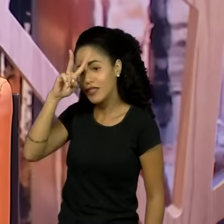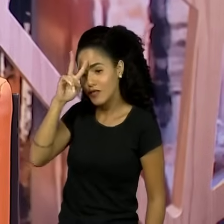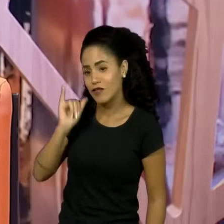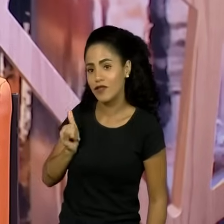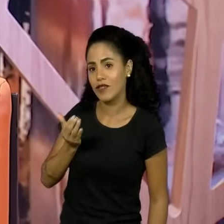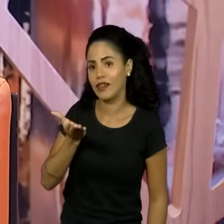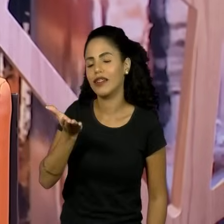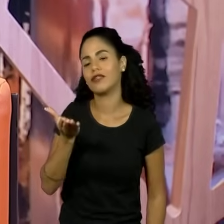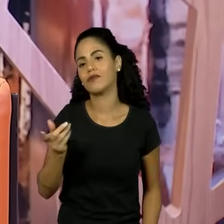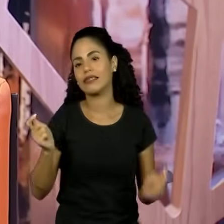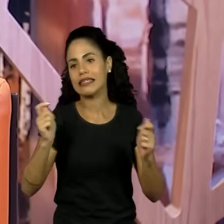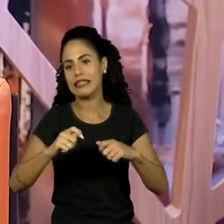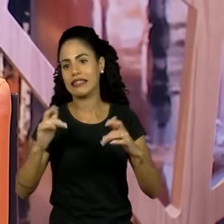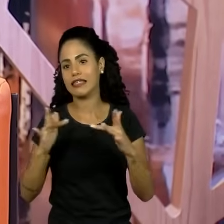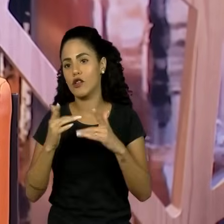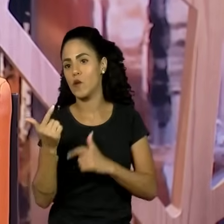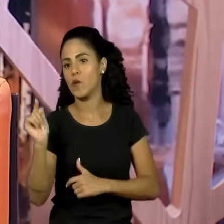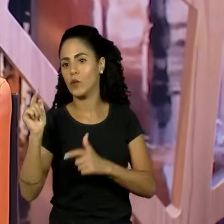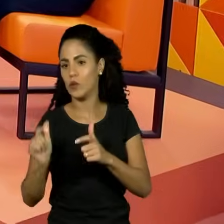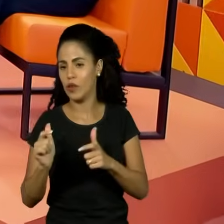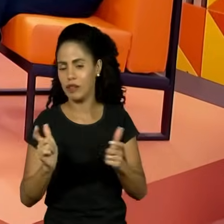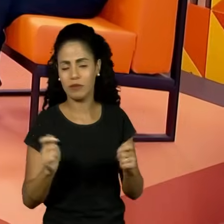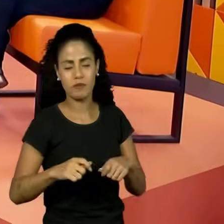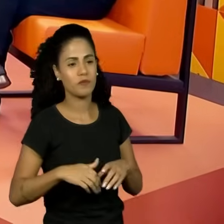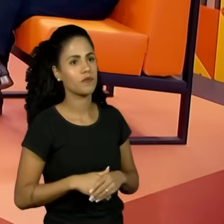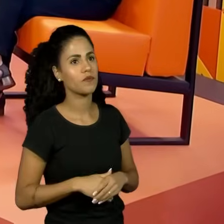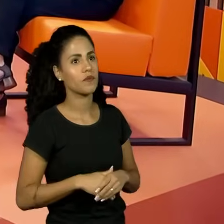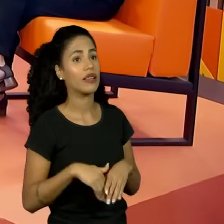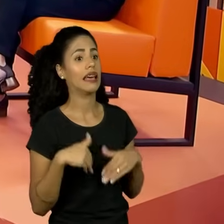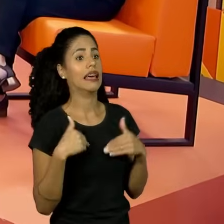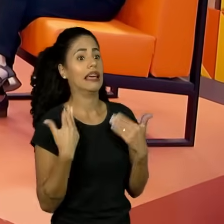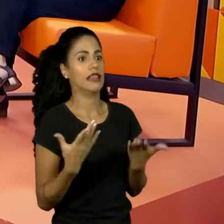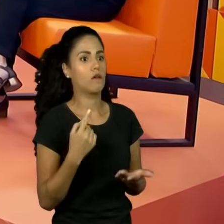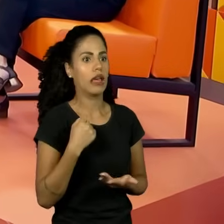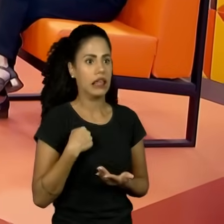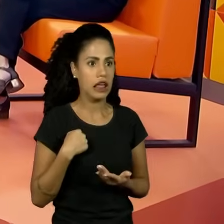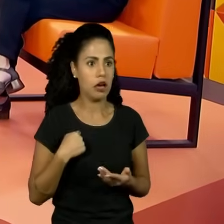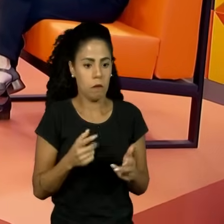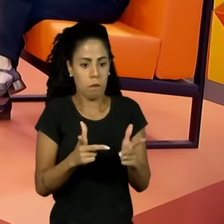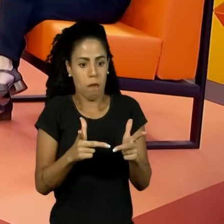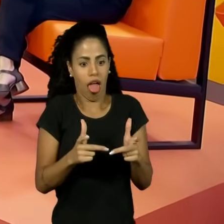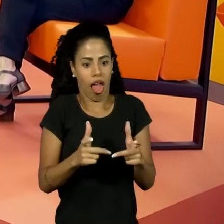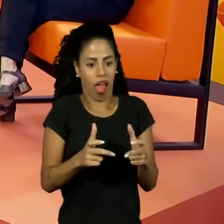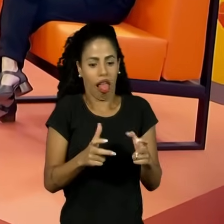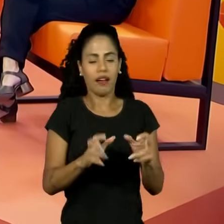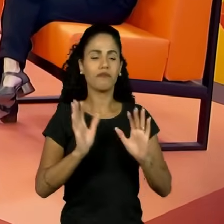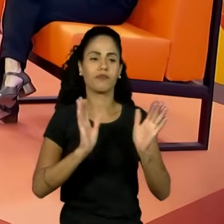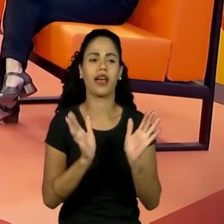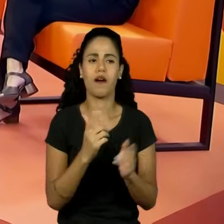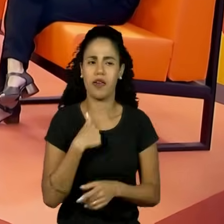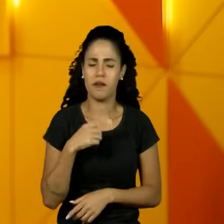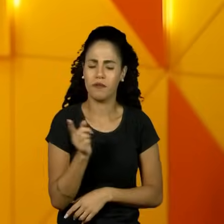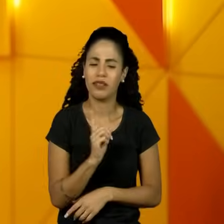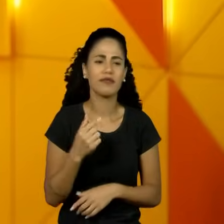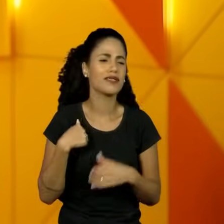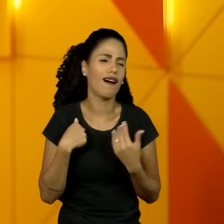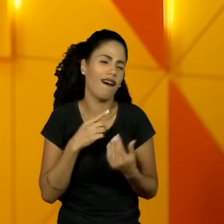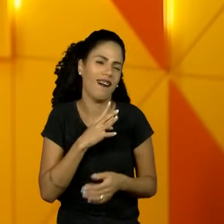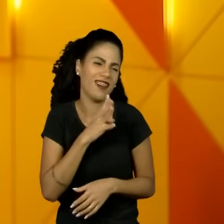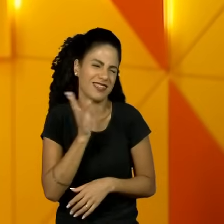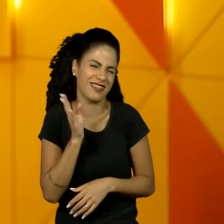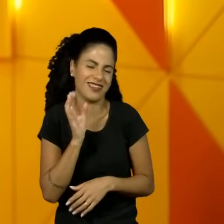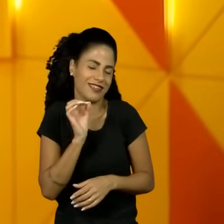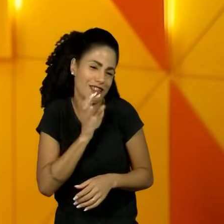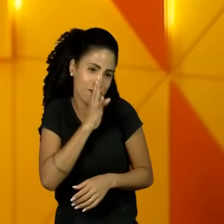aprofundar naquelas histórias em outras mídias também. Não, e eu que não sou uma jogadora, eu sou uma pessoa eventual, muito eventual. Quando eu